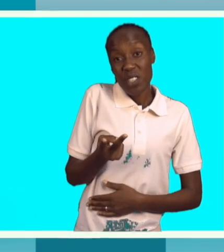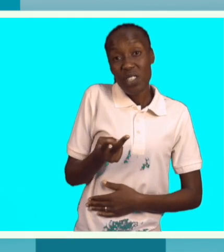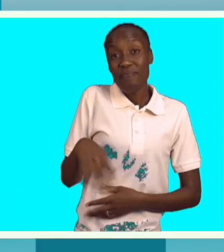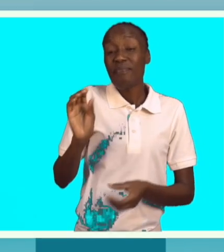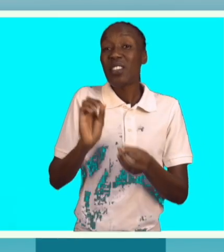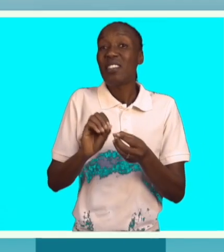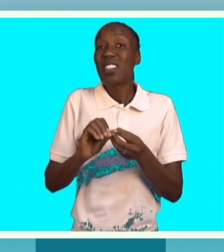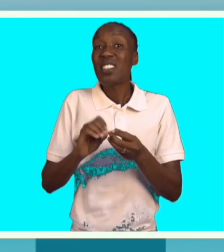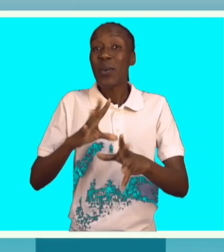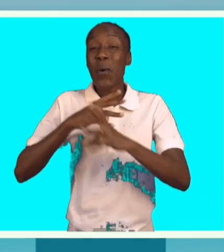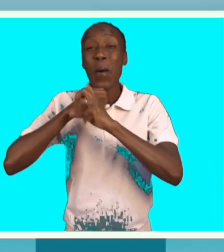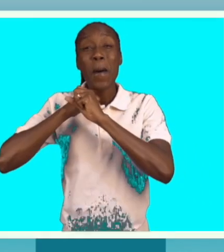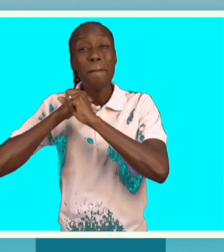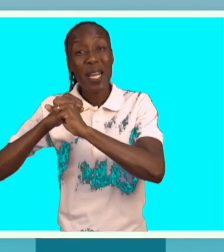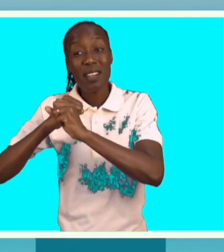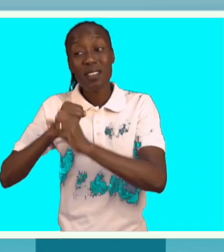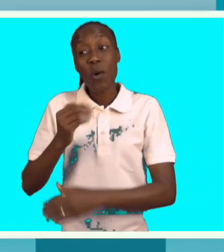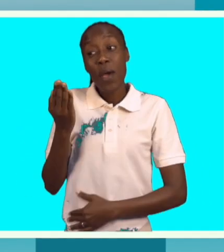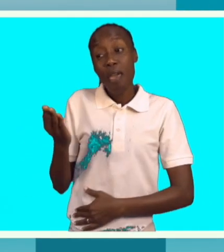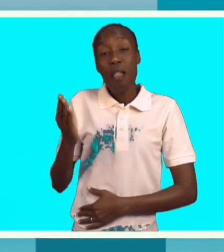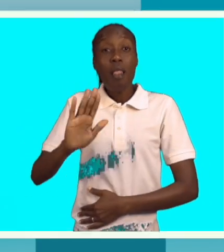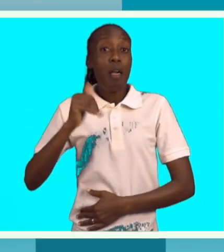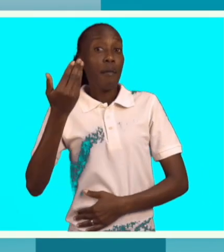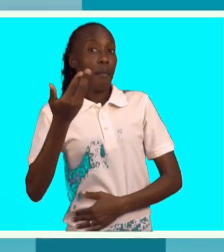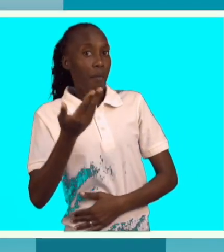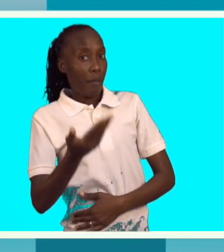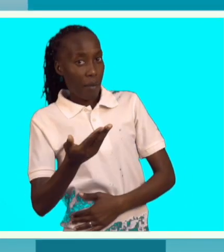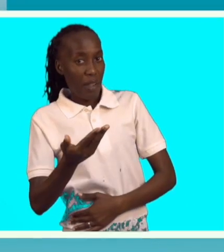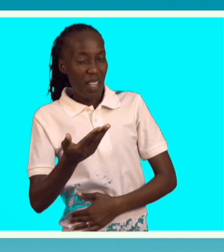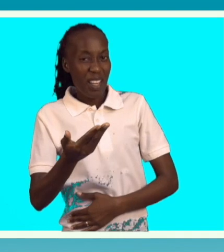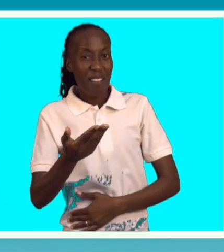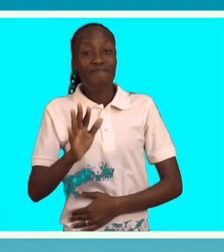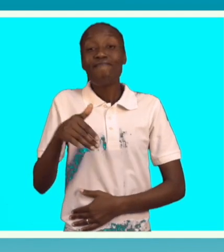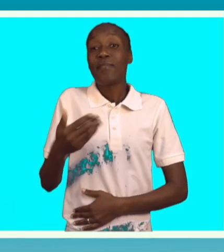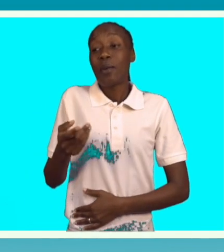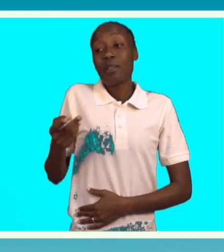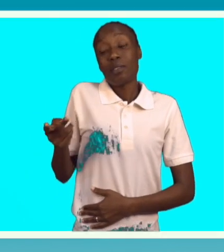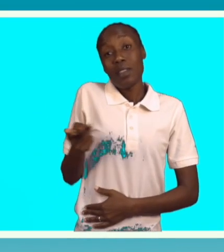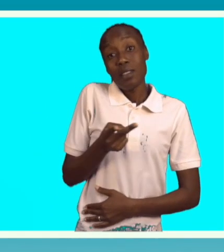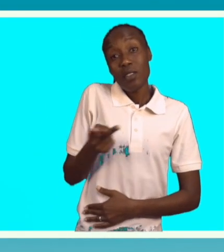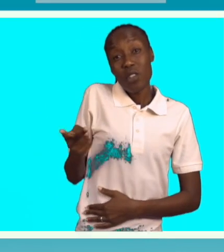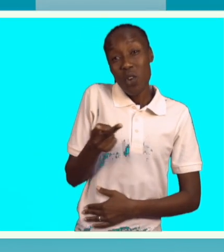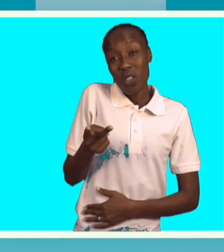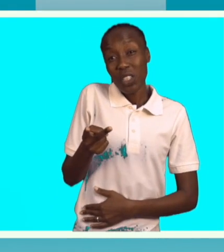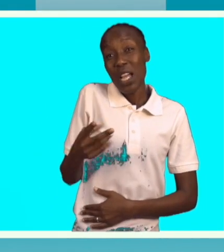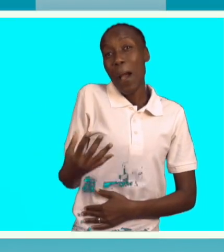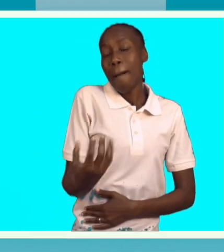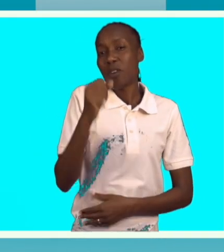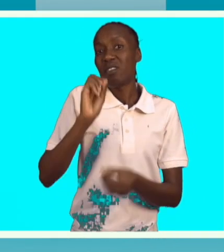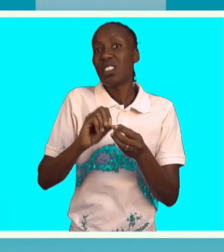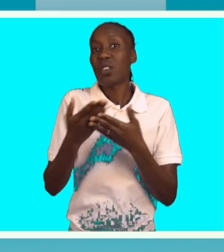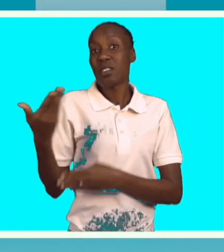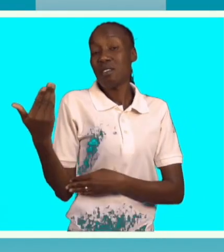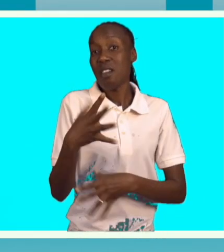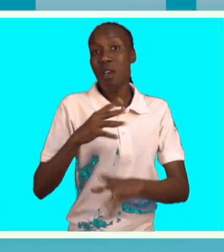obrigação que uma das pessoas devia fazer, uma das partes pode mover